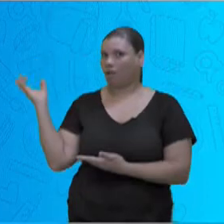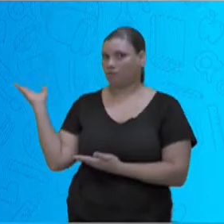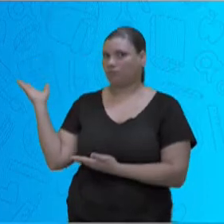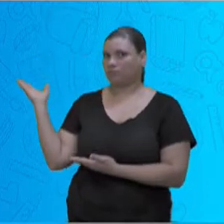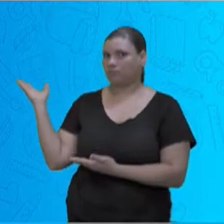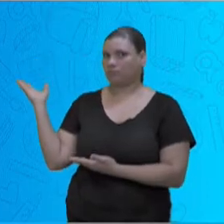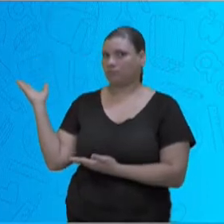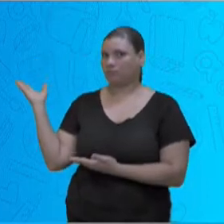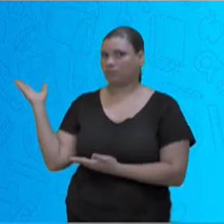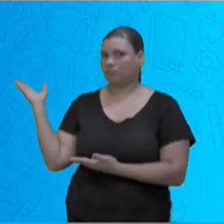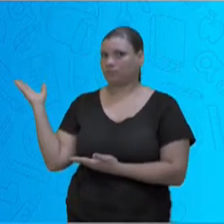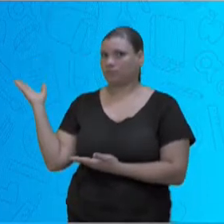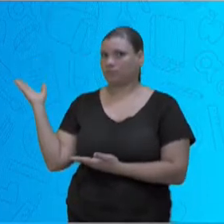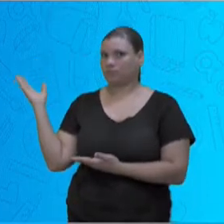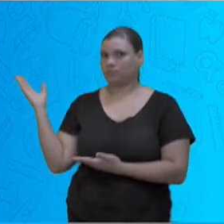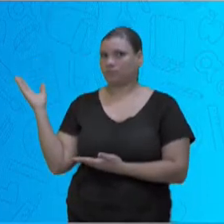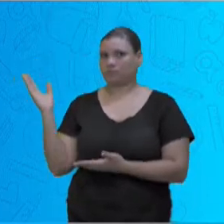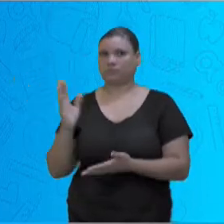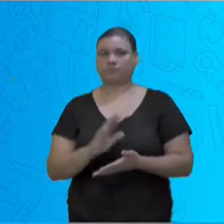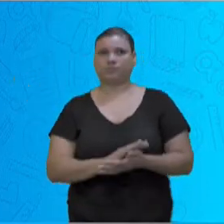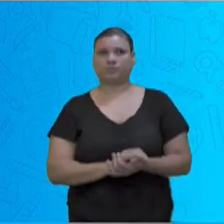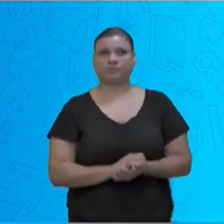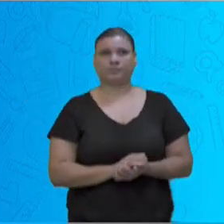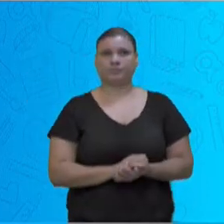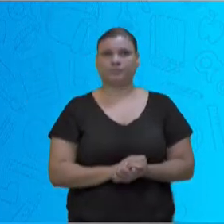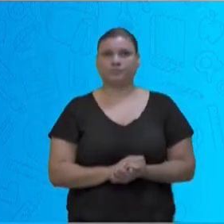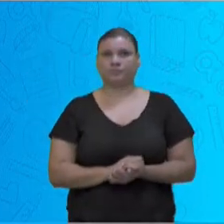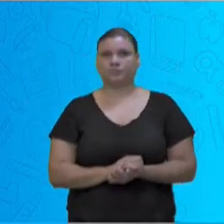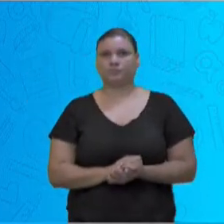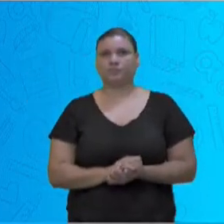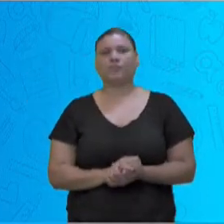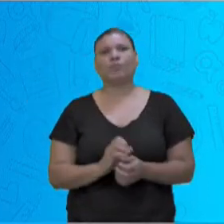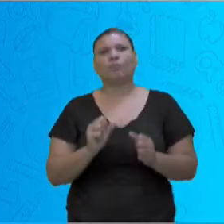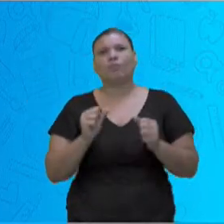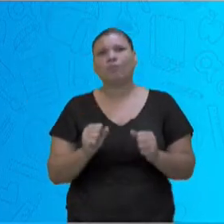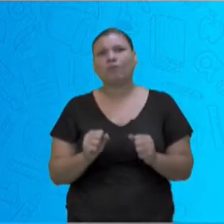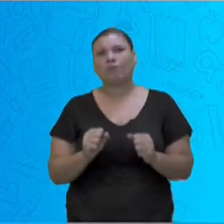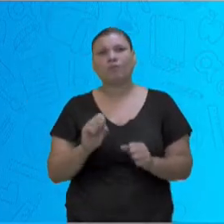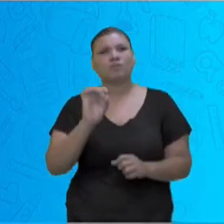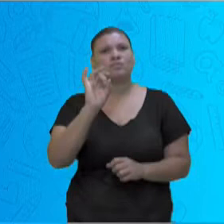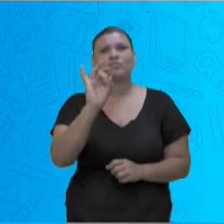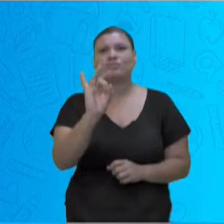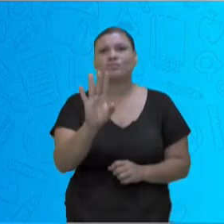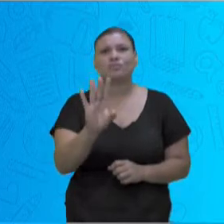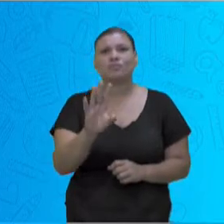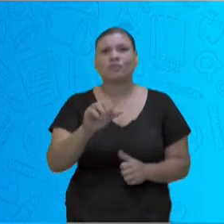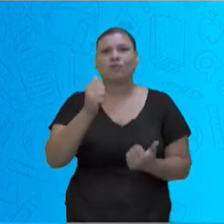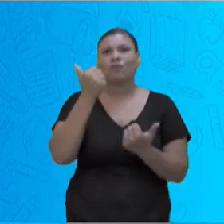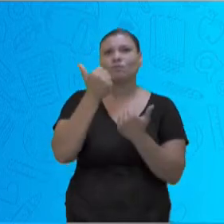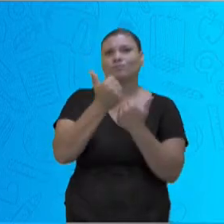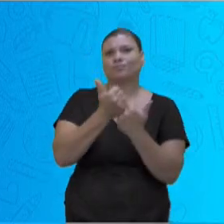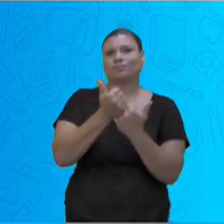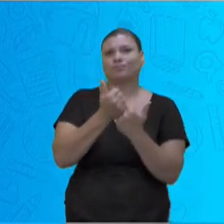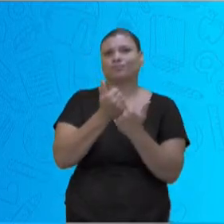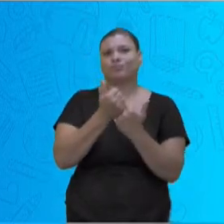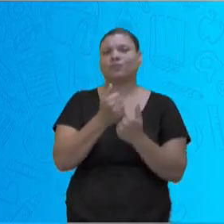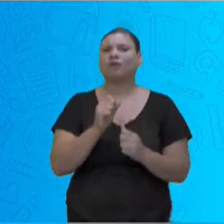clown. Então, I am not, eu posso simplesmente só escrever